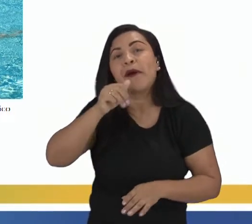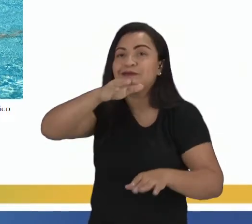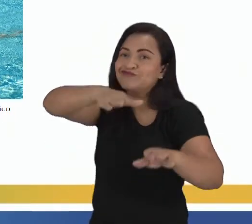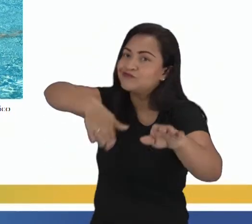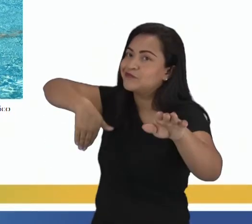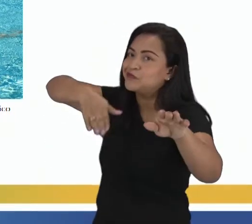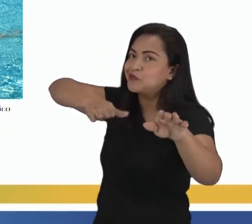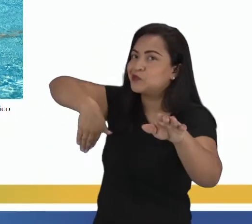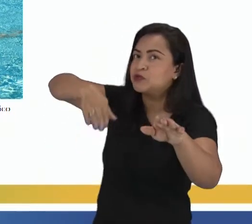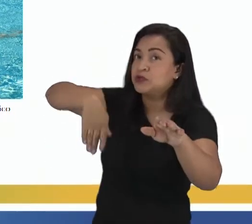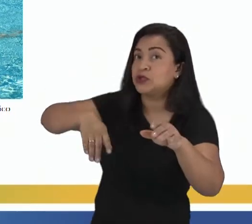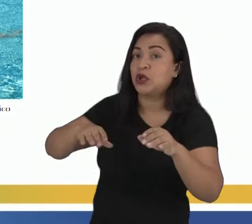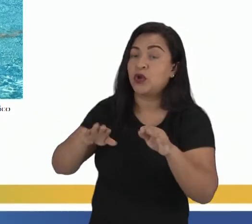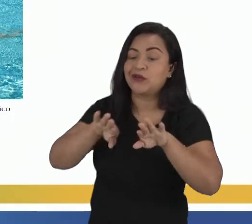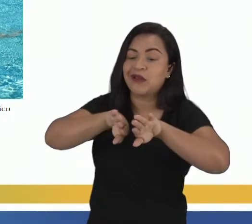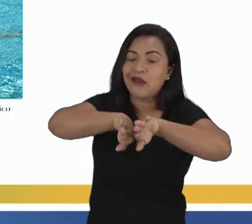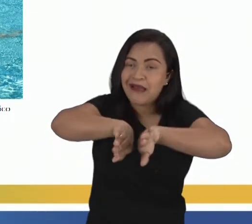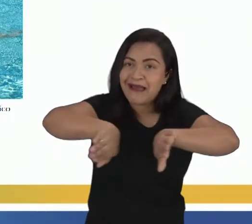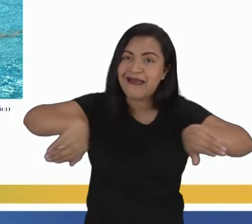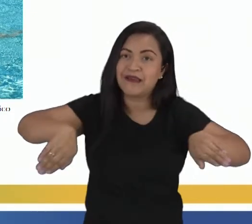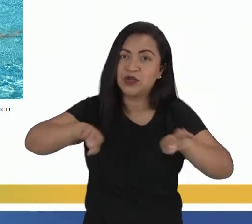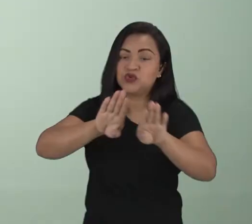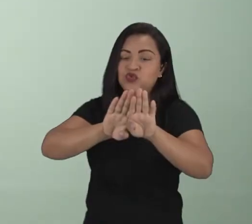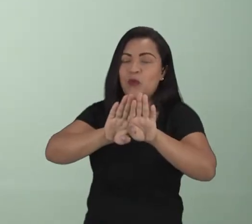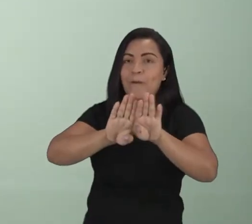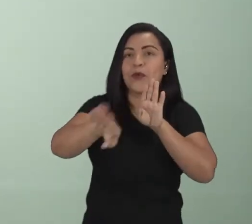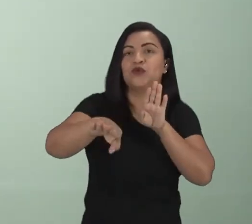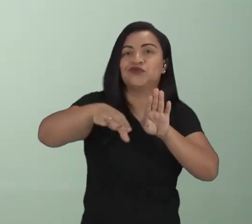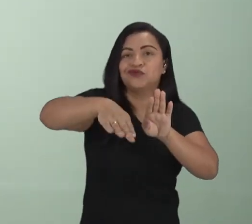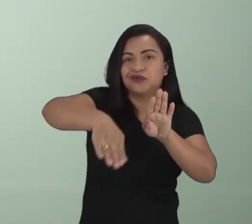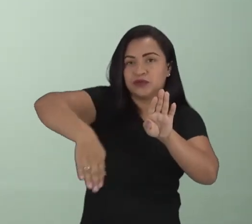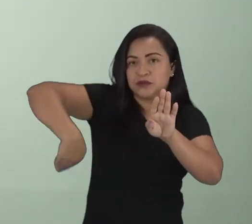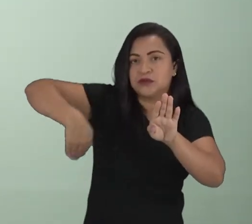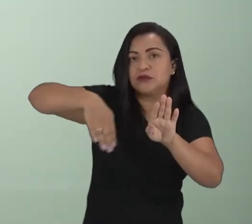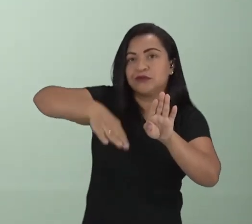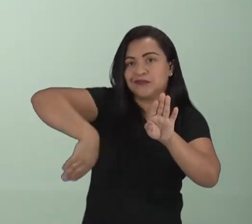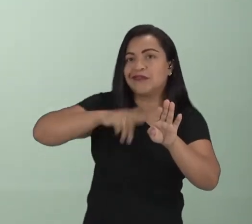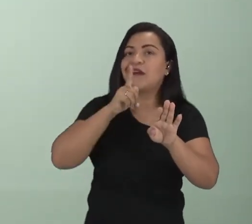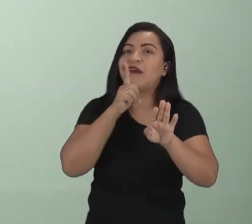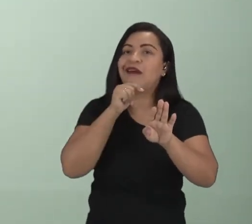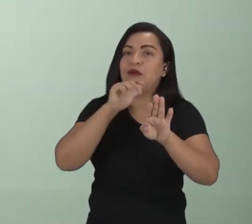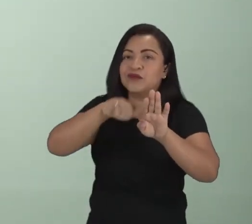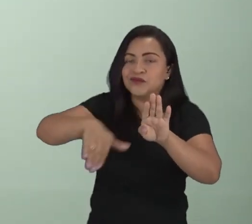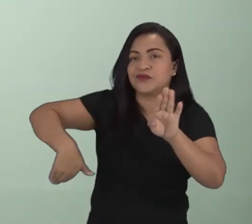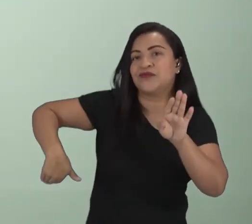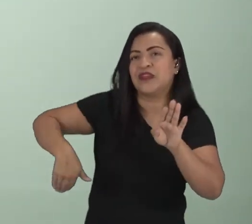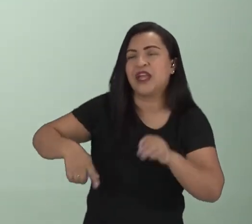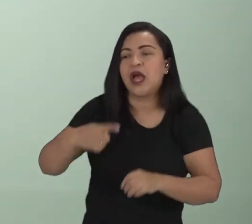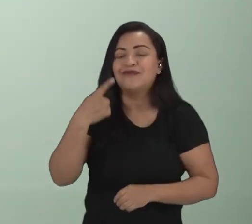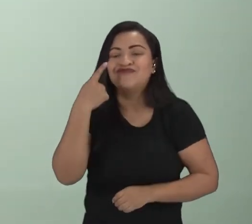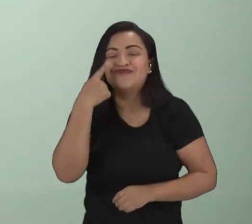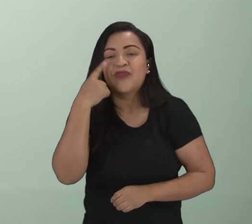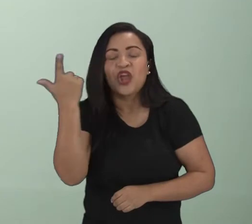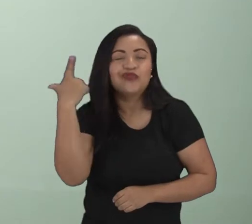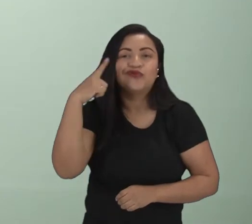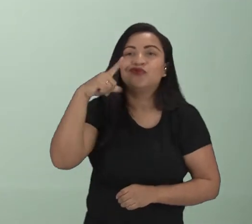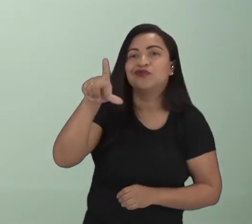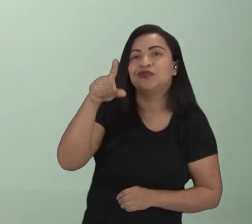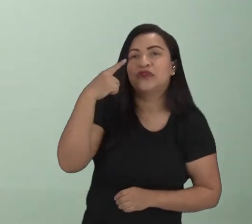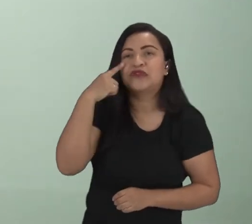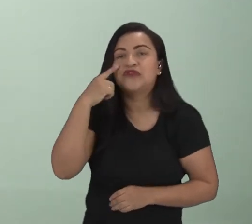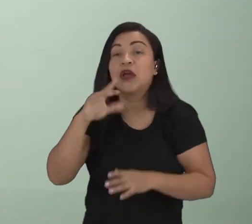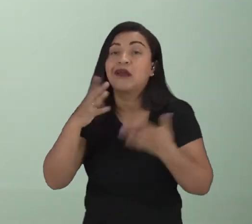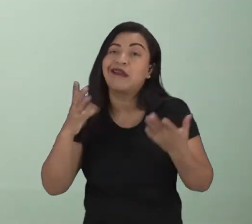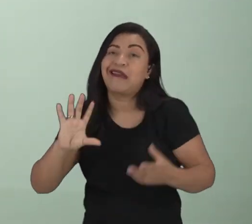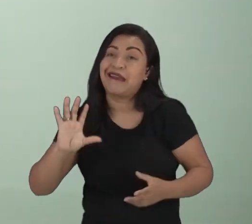para trás, a água impulsiona para frente. Não dá para identificar quem é ação, quem é reação, porque as forças